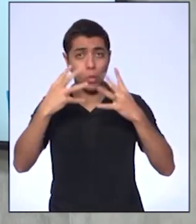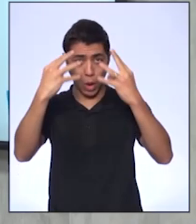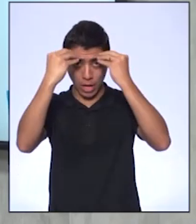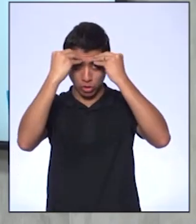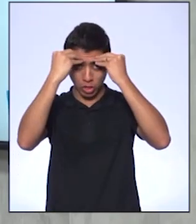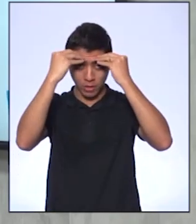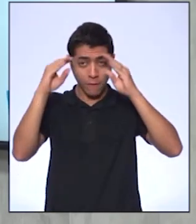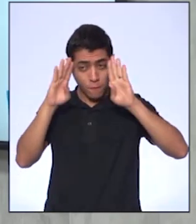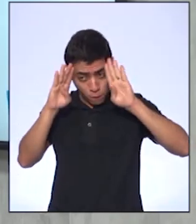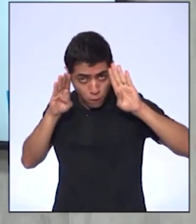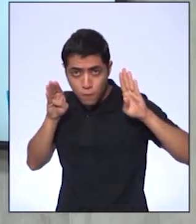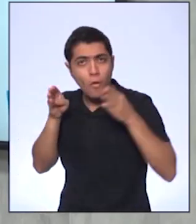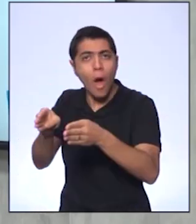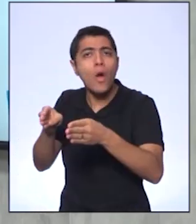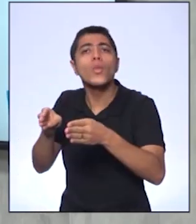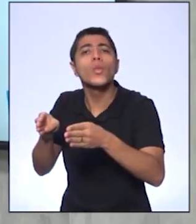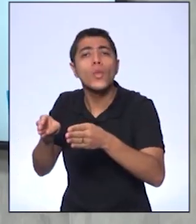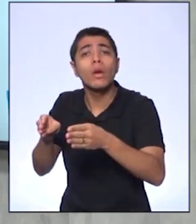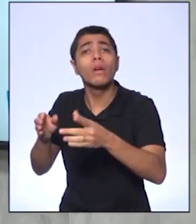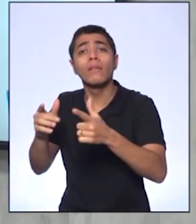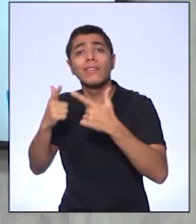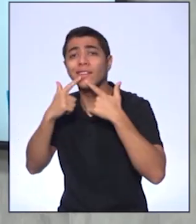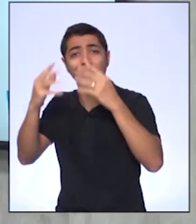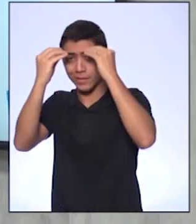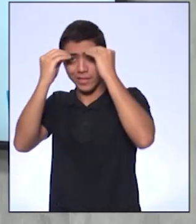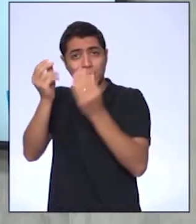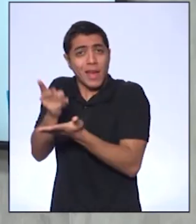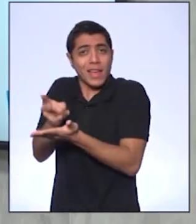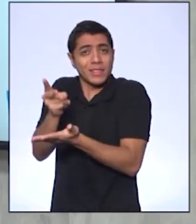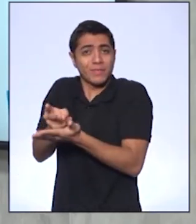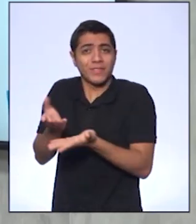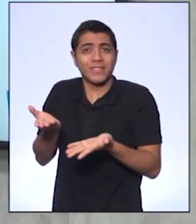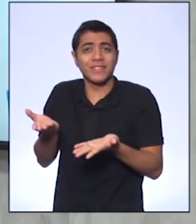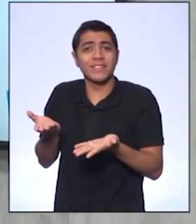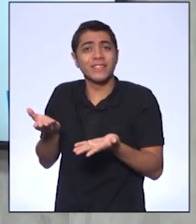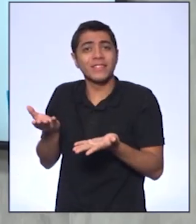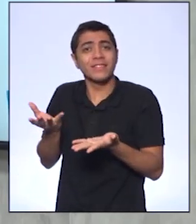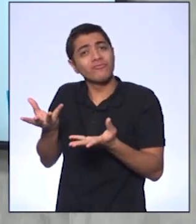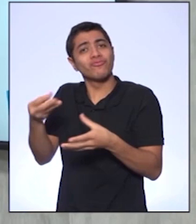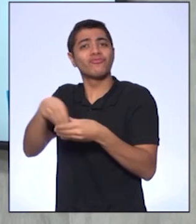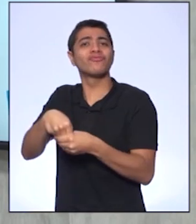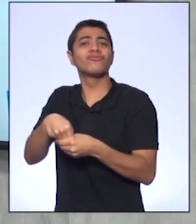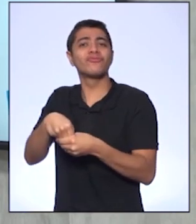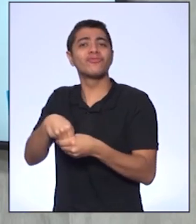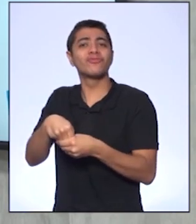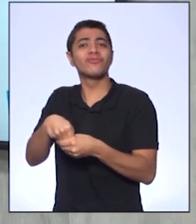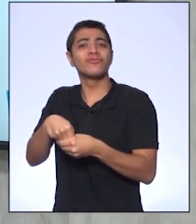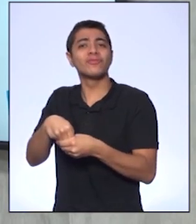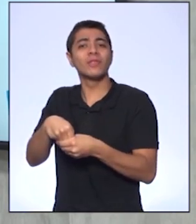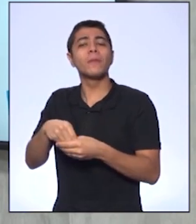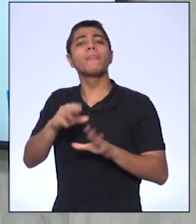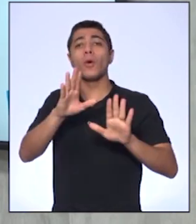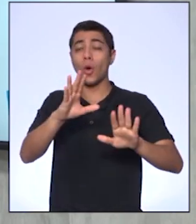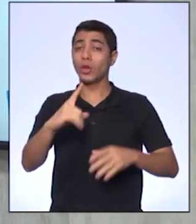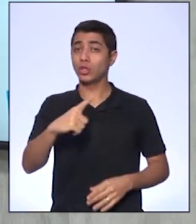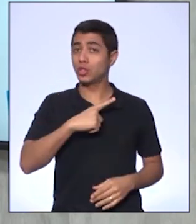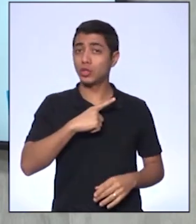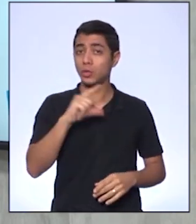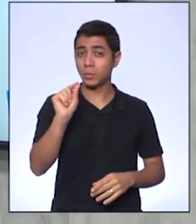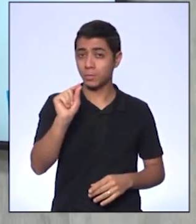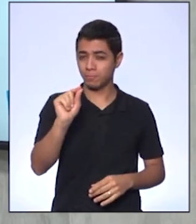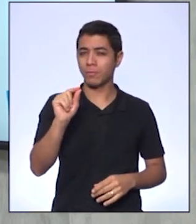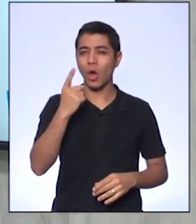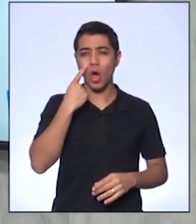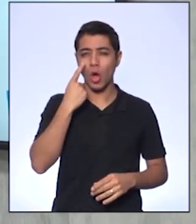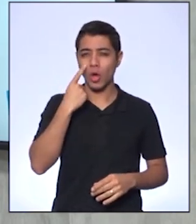nós pensamos em metalinguagem, existe um efeito circular. Mas, Cláudia, como assim o efeito circular? Deixa eu te mostrar uma